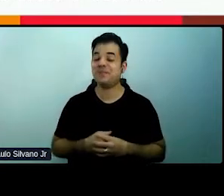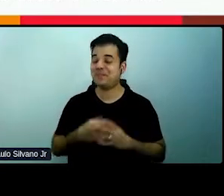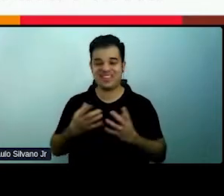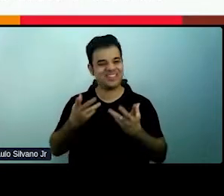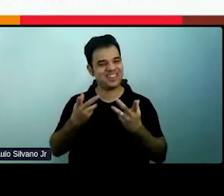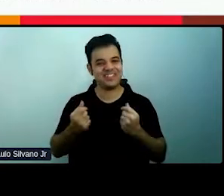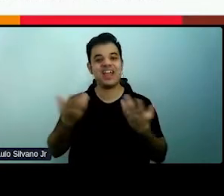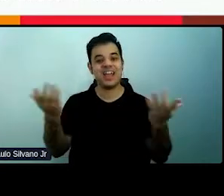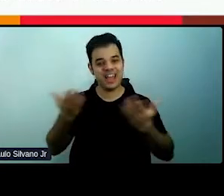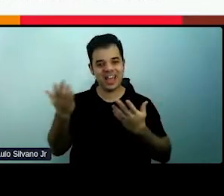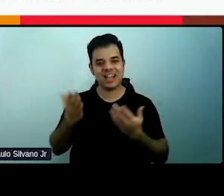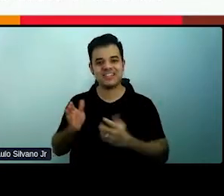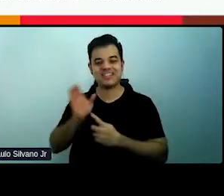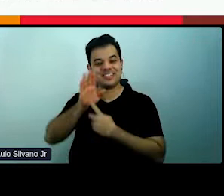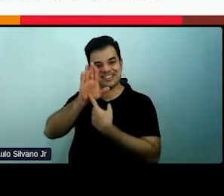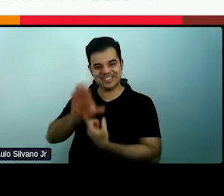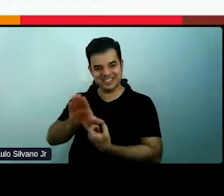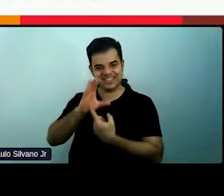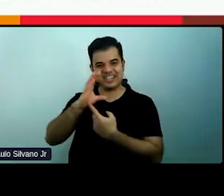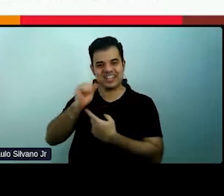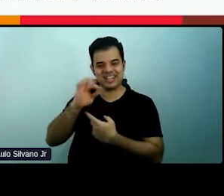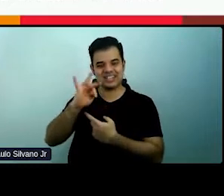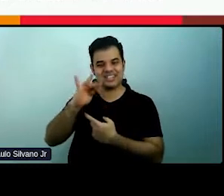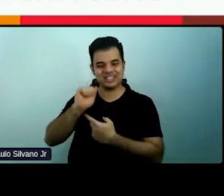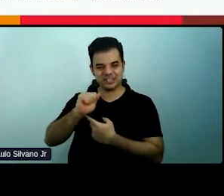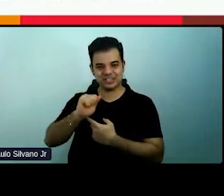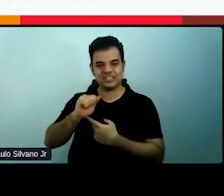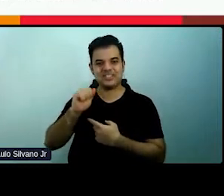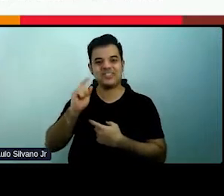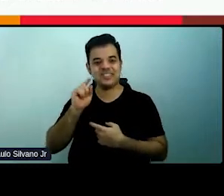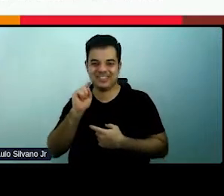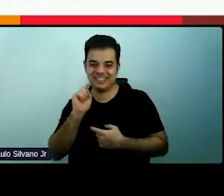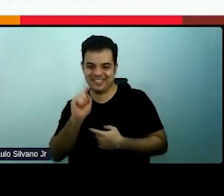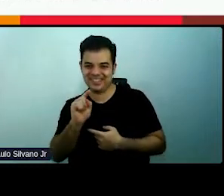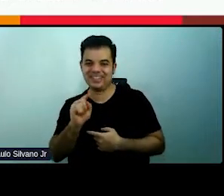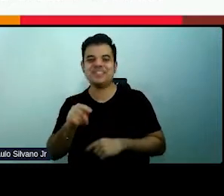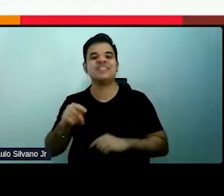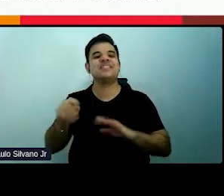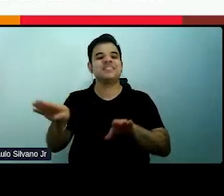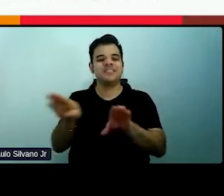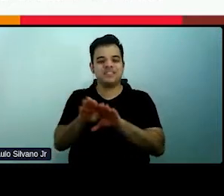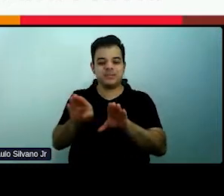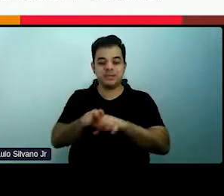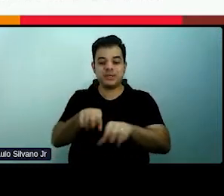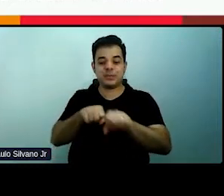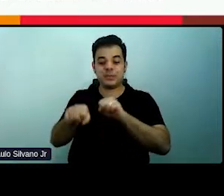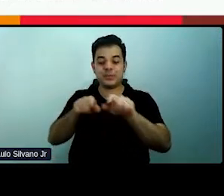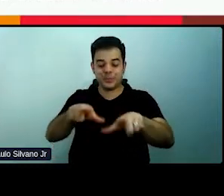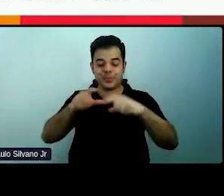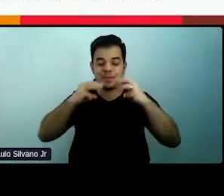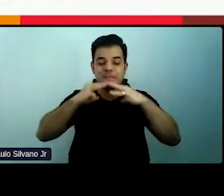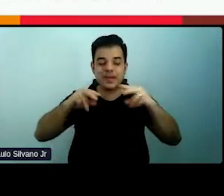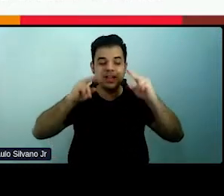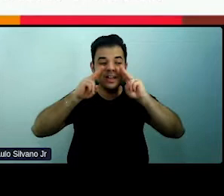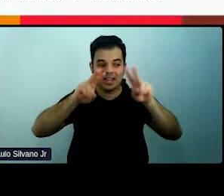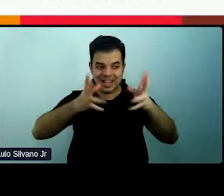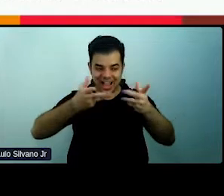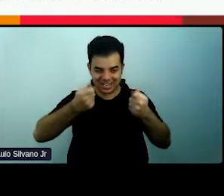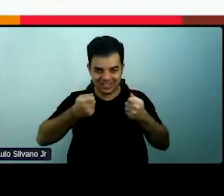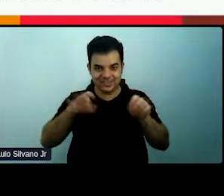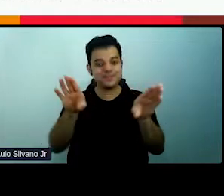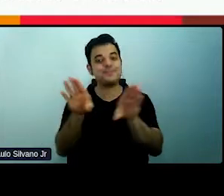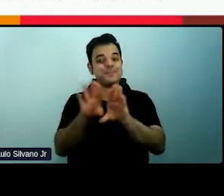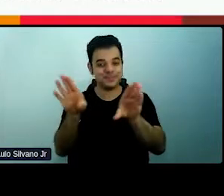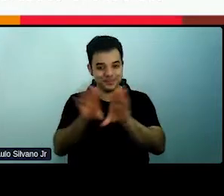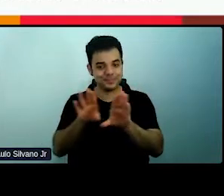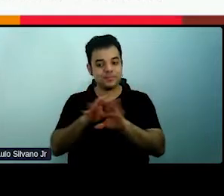Maravilha, agora me apresentando um pouquinho também. Eu sou a Kátia, sou formada em marketing, também